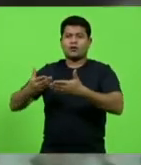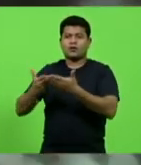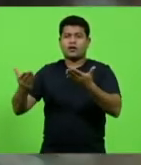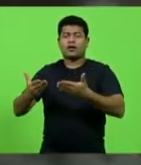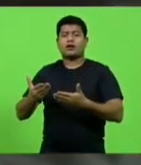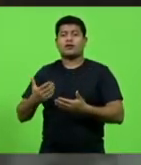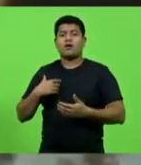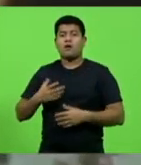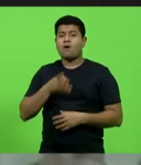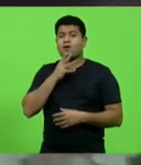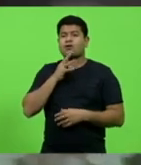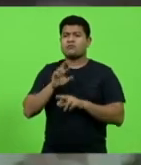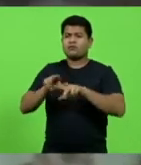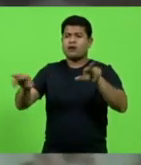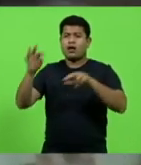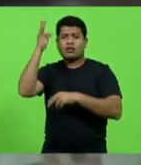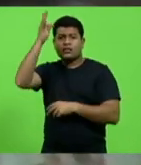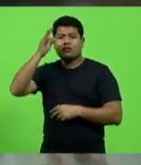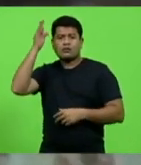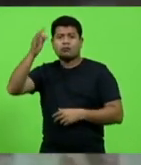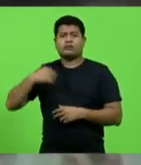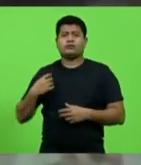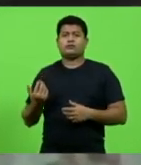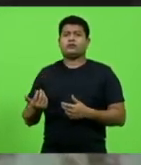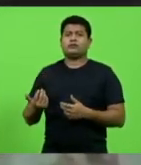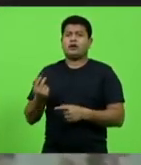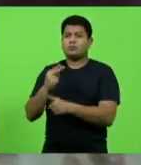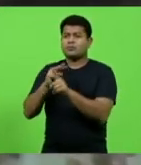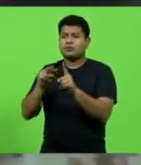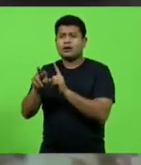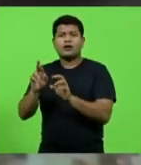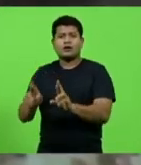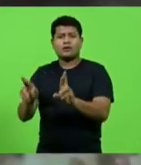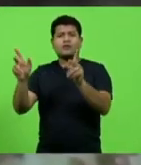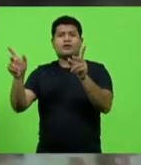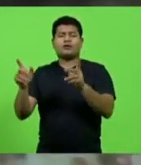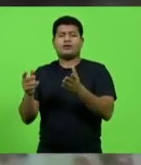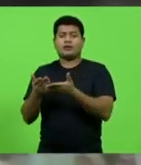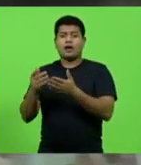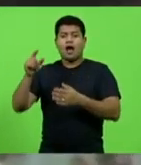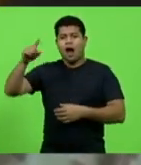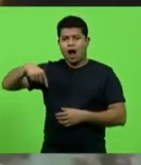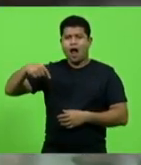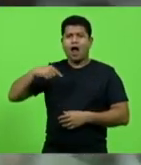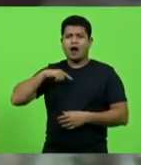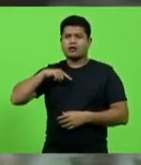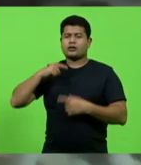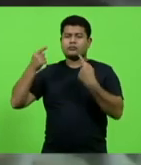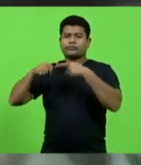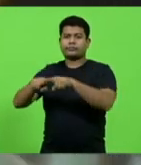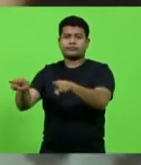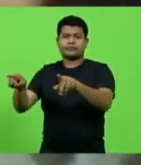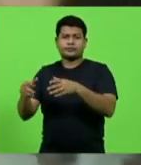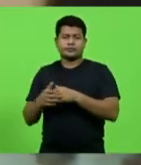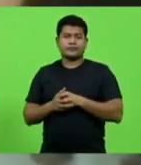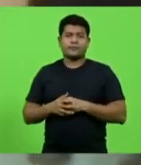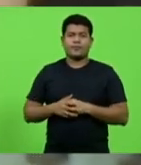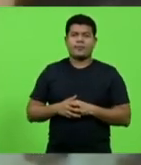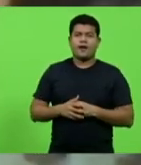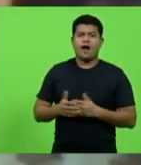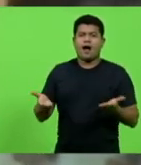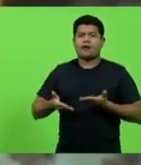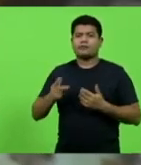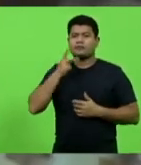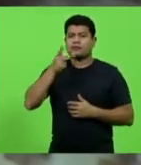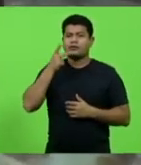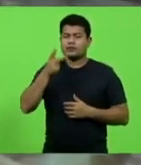diferentes teorias, diferentes concepções. É aqui que está a pluralidade. Dizer que defender a